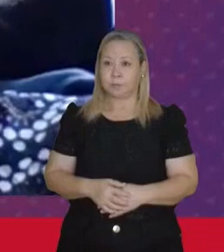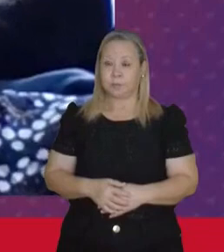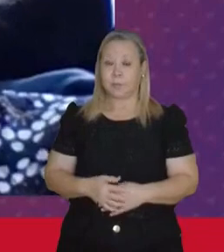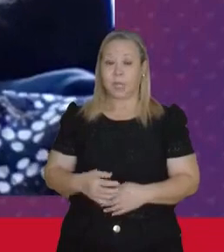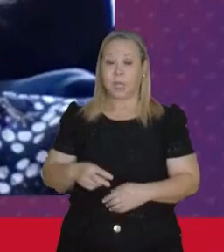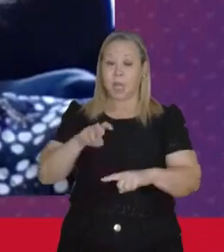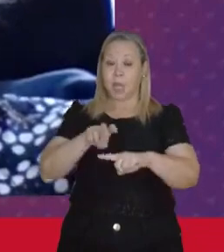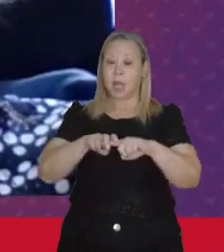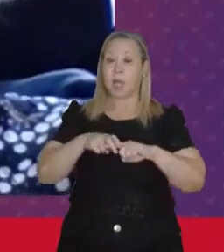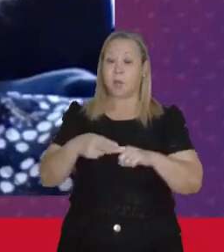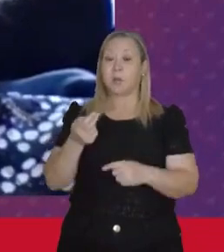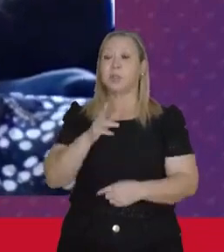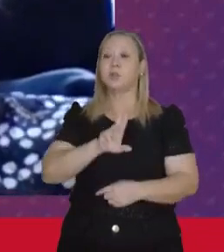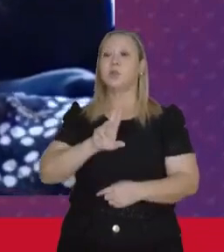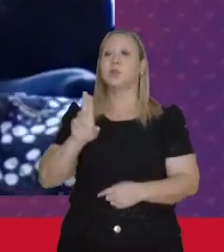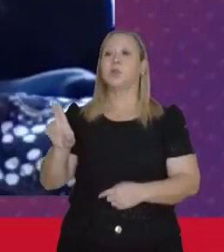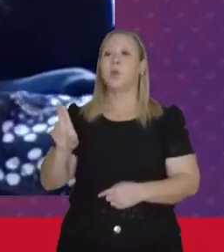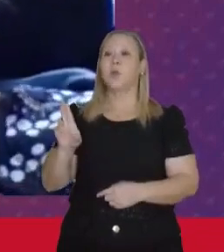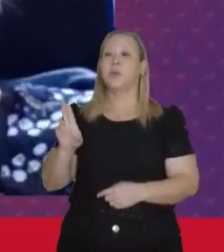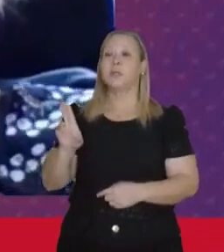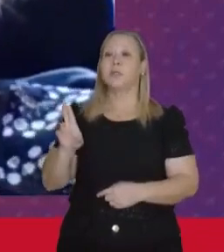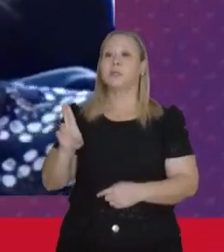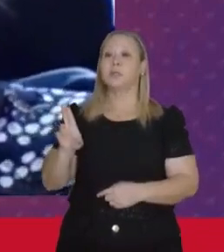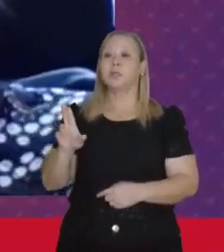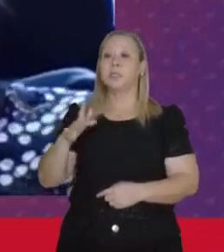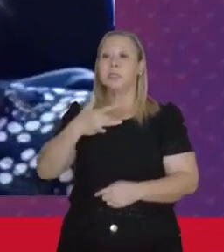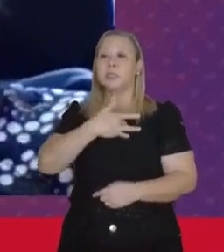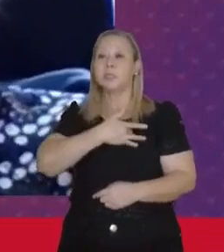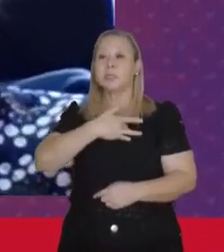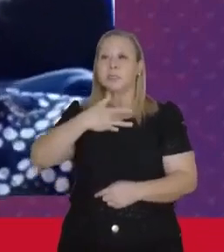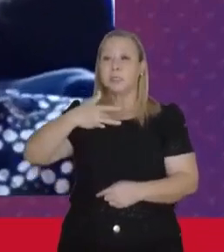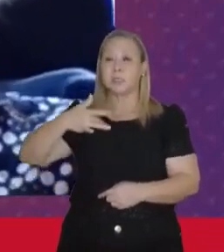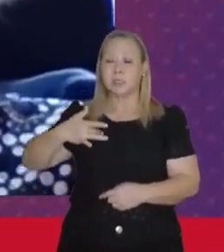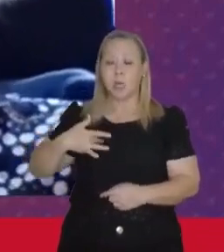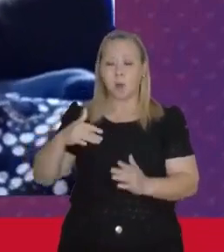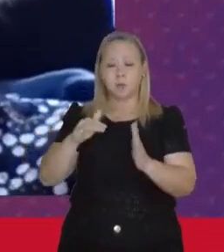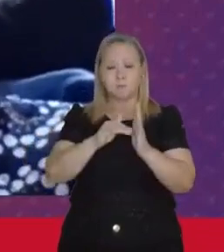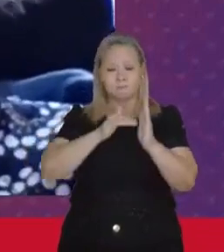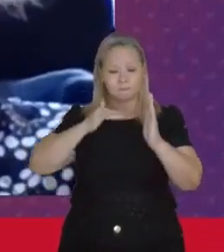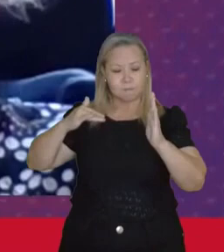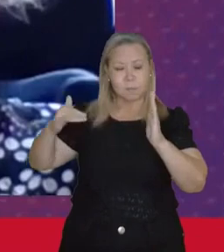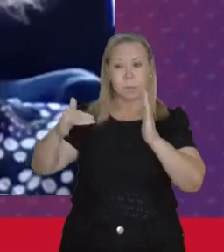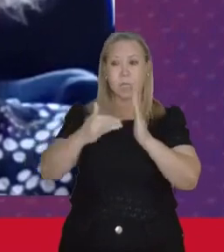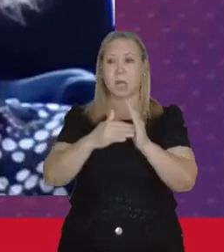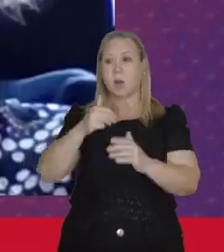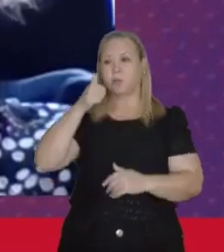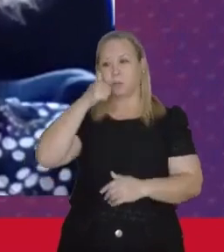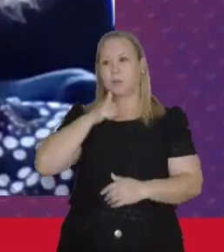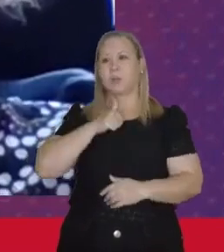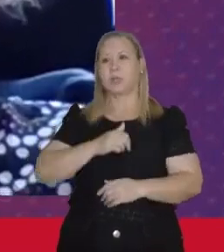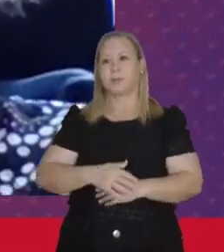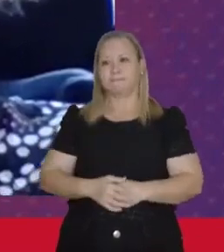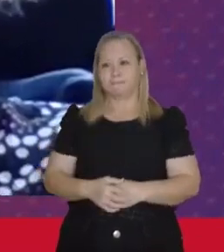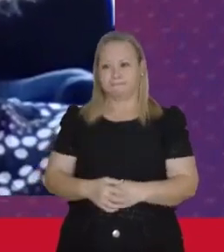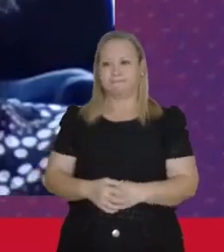É por isso que chama de saúde integral da mulher.